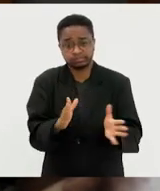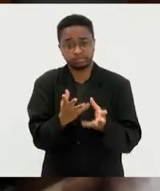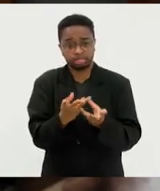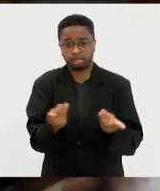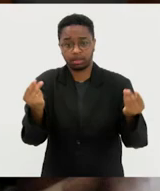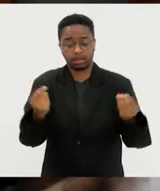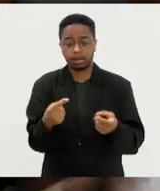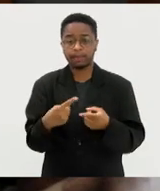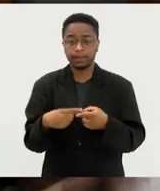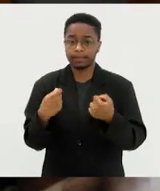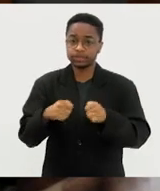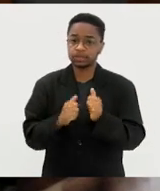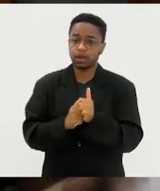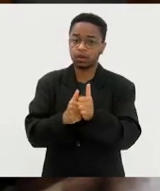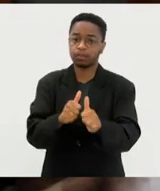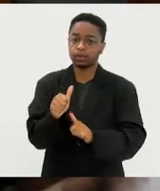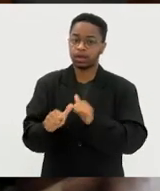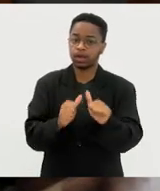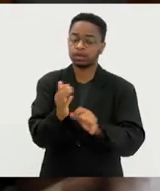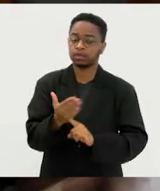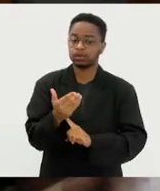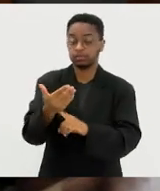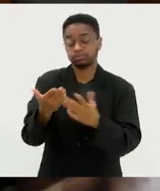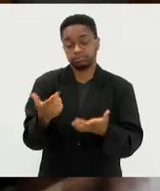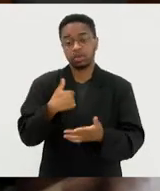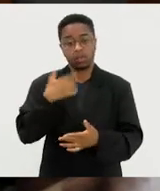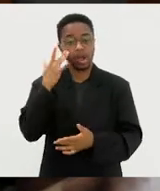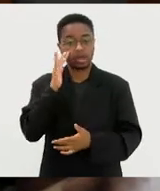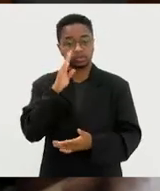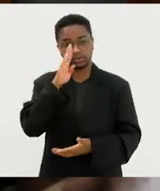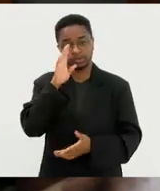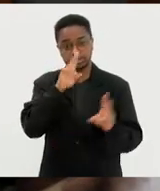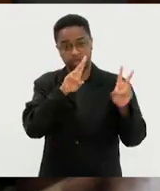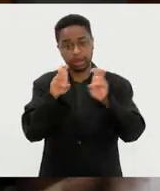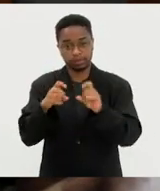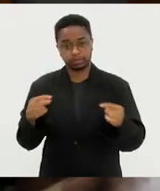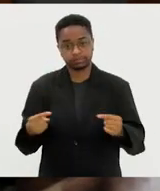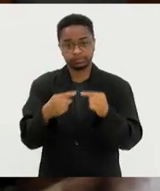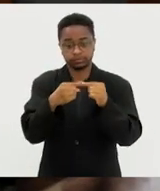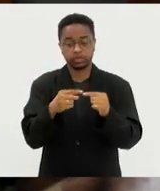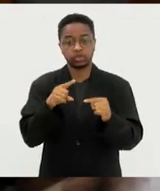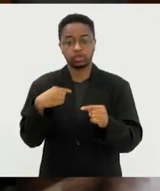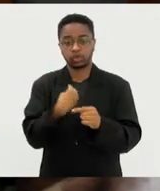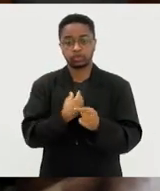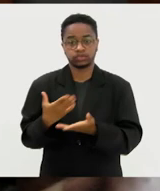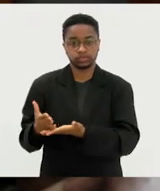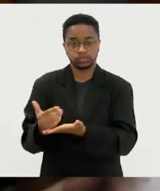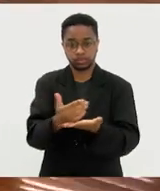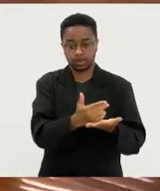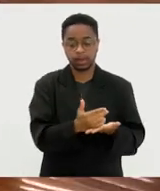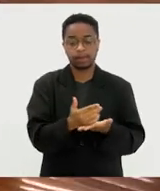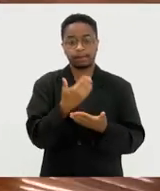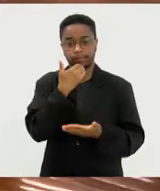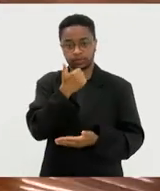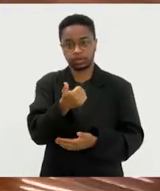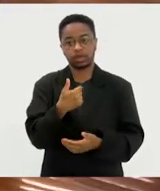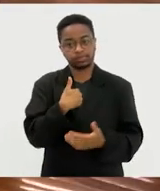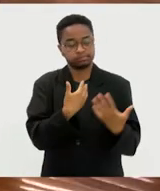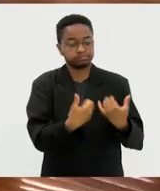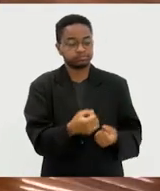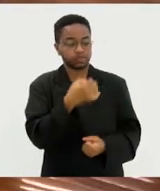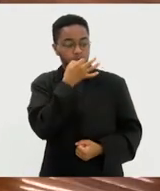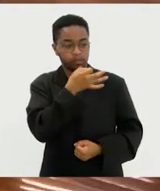relevante que tem a ver, né, evidentemente, com a melhoria da nossa arrecadação. Obrigado. Vamos fazer. Está catada a sugestão de Vossa